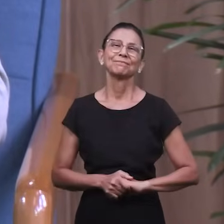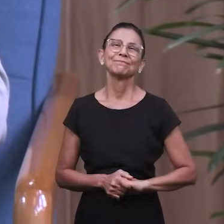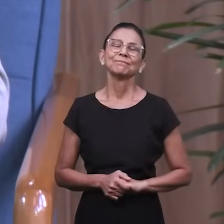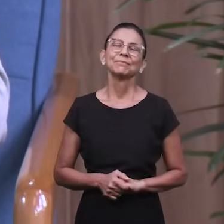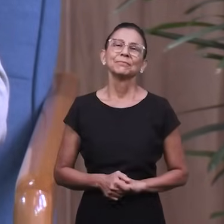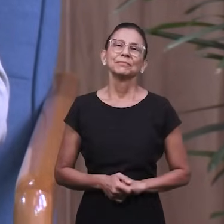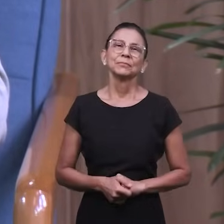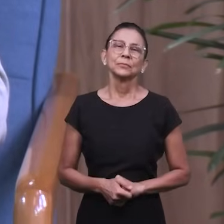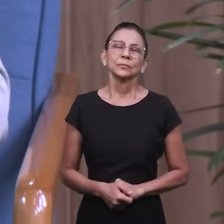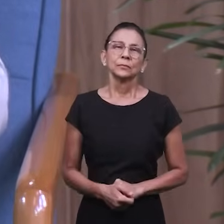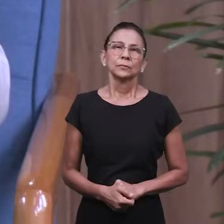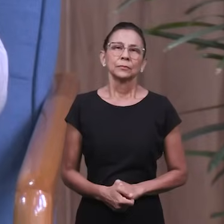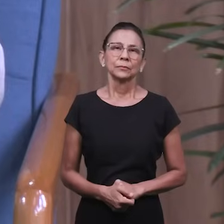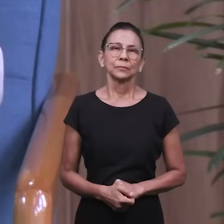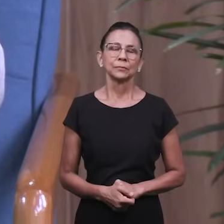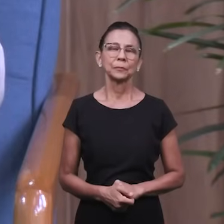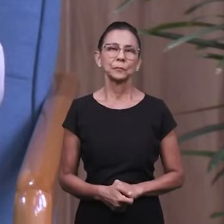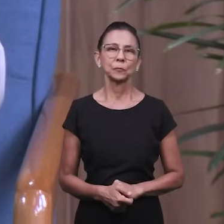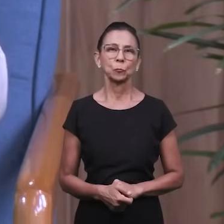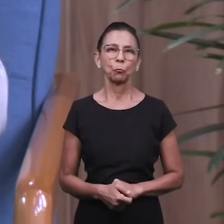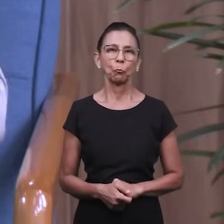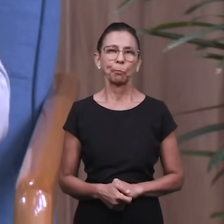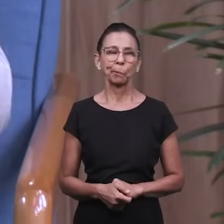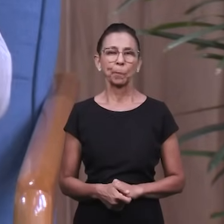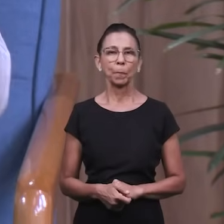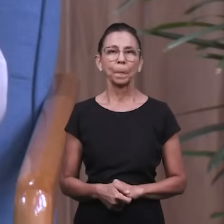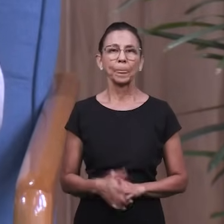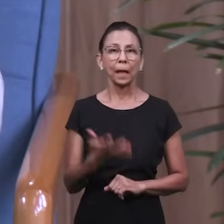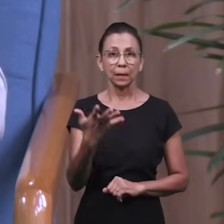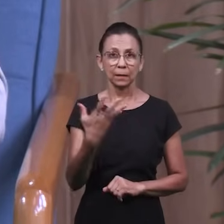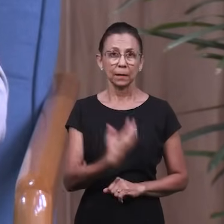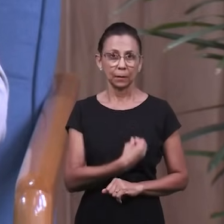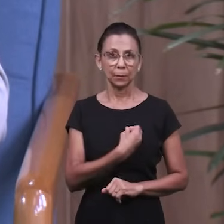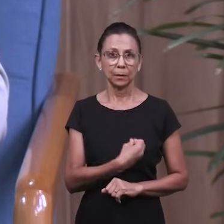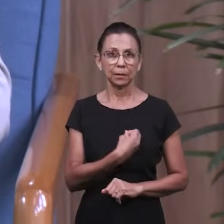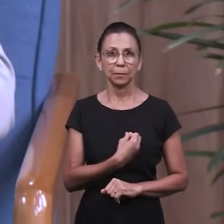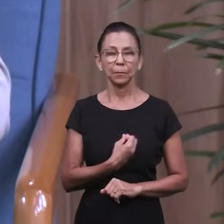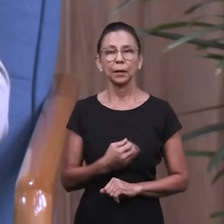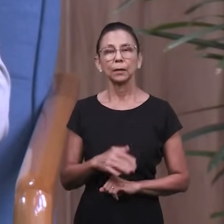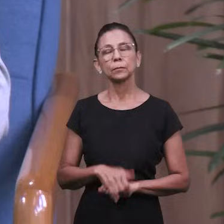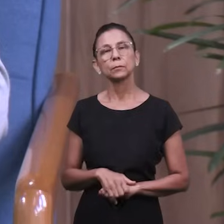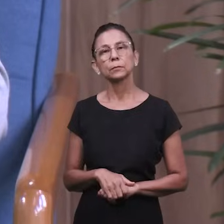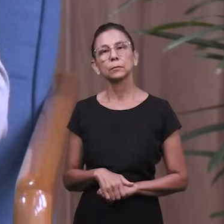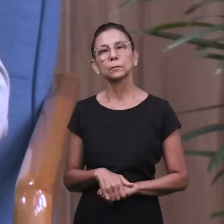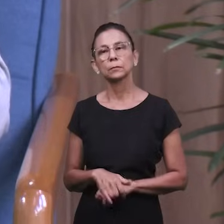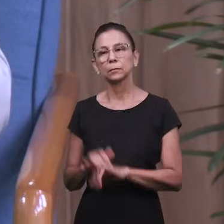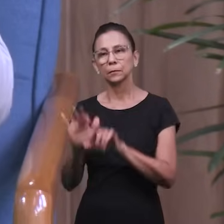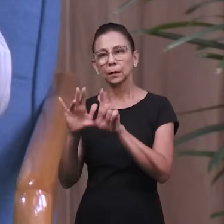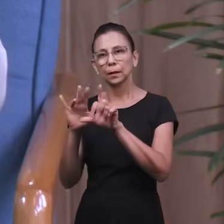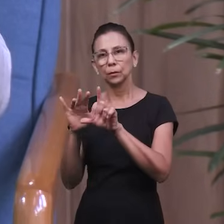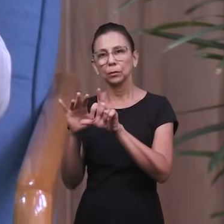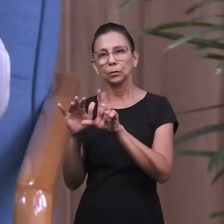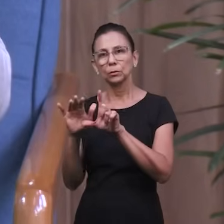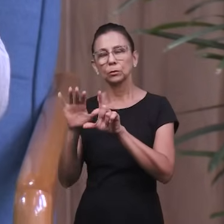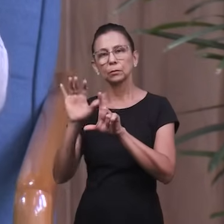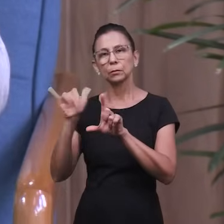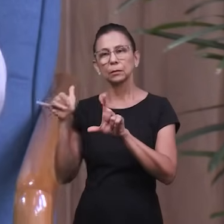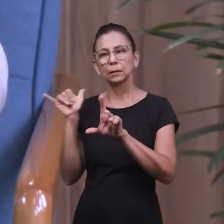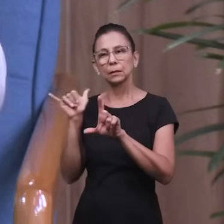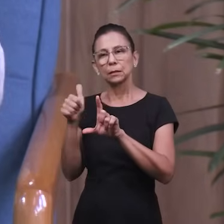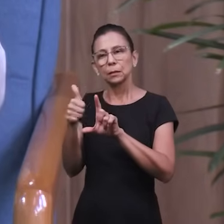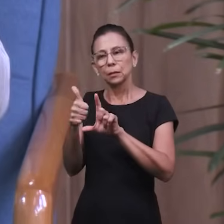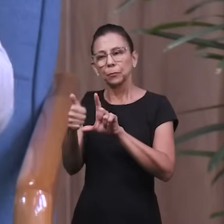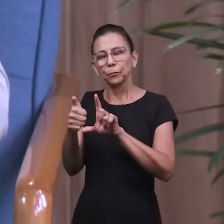uma grande experiência. Quer participar? É fácil. Aponta a câmera para o QR Code e você manda a sua mensagem